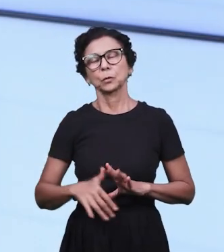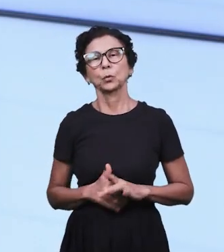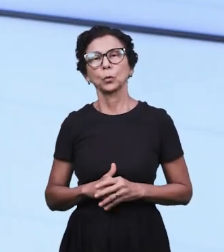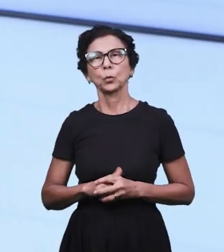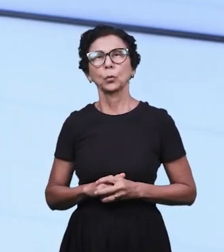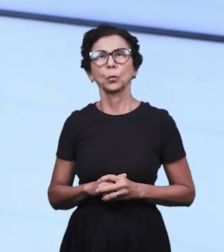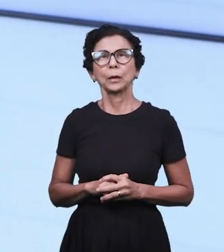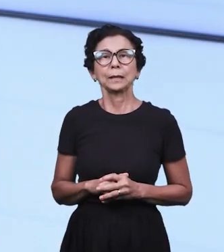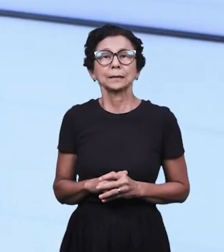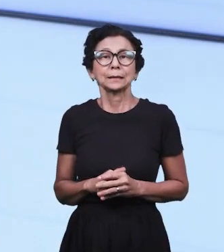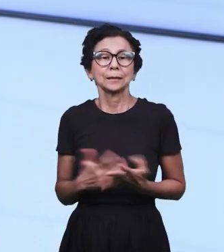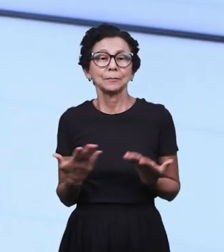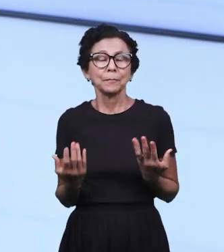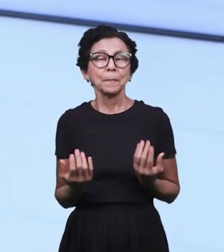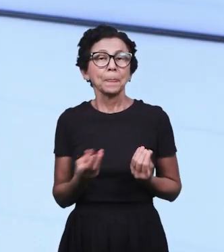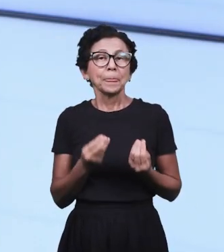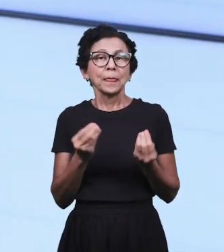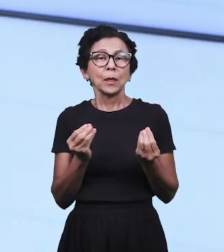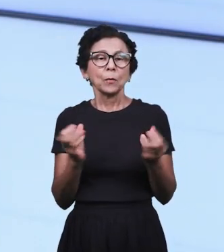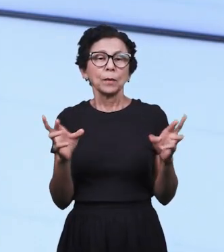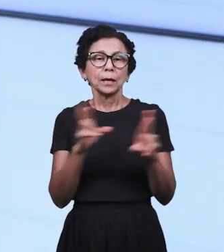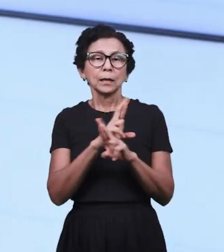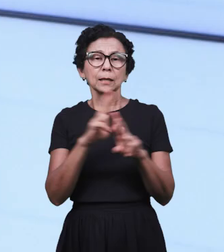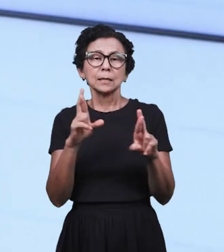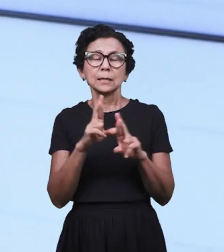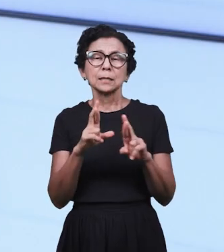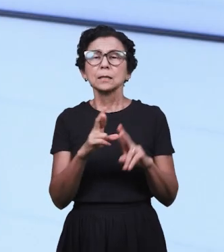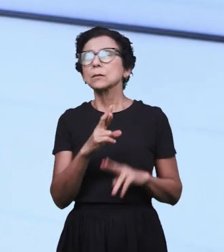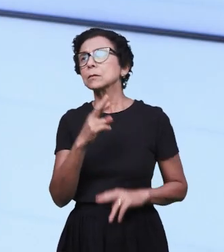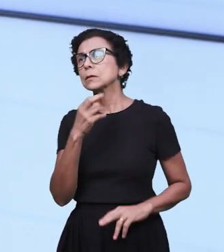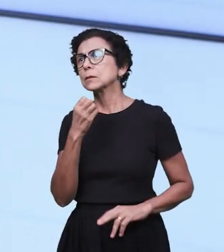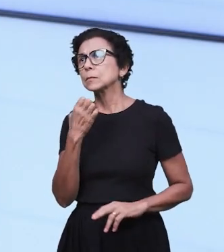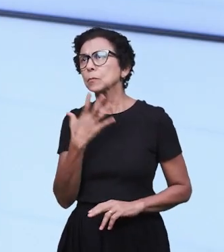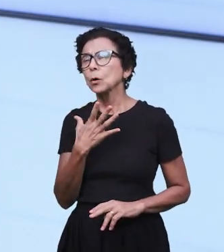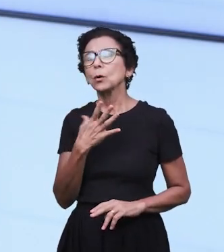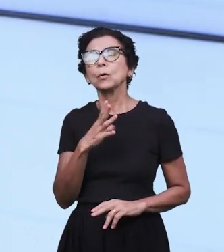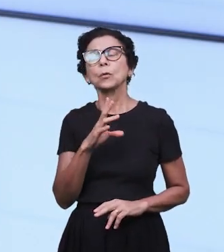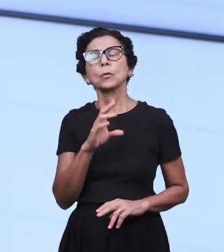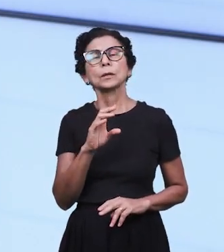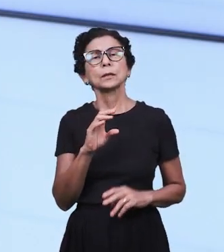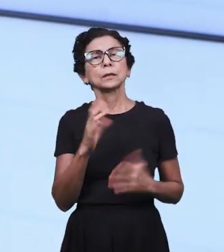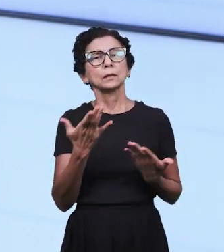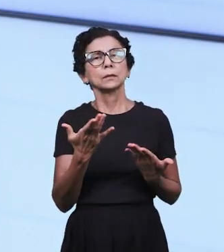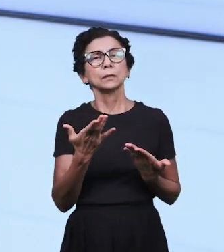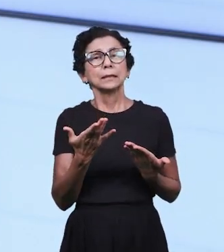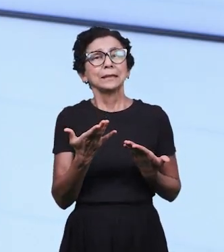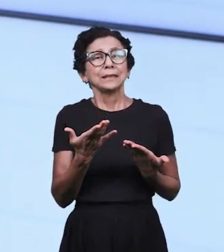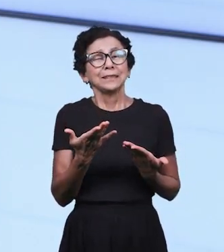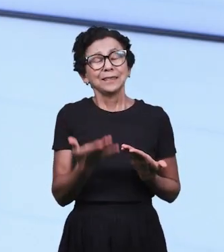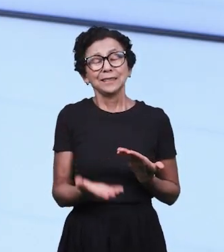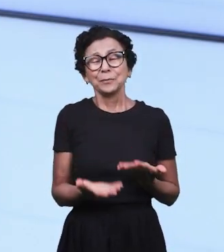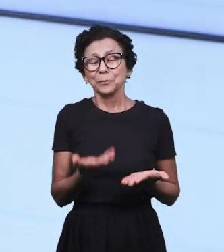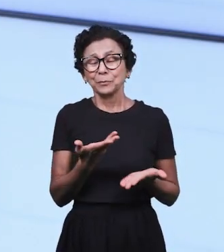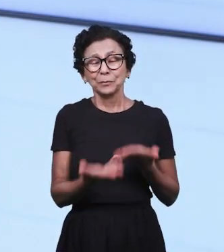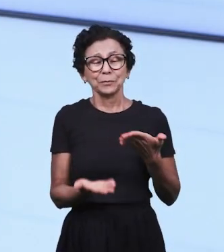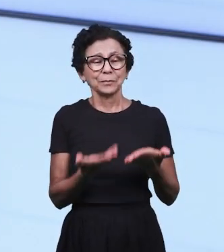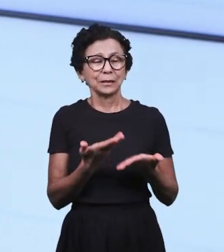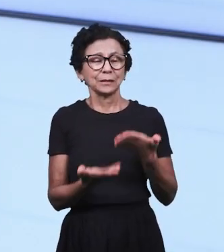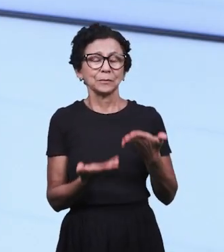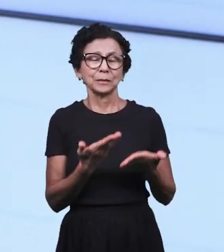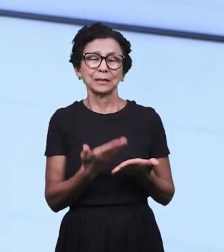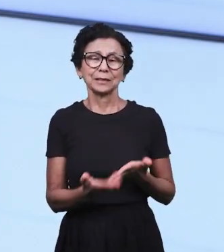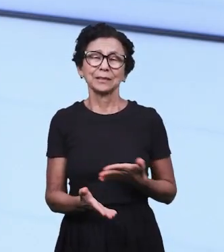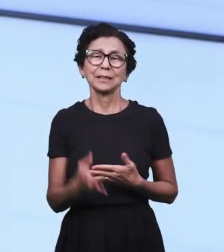tão bem estruturadas, elas com o tempo acabam, por algum motivo, sofrendo algum desgaste, né? E aí são nessas